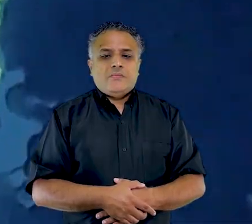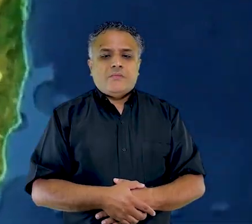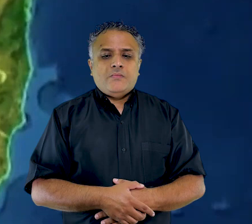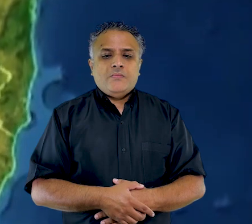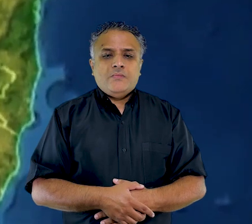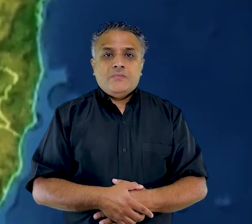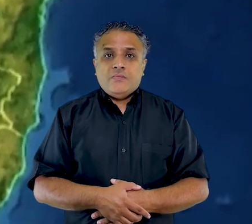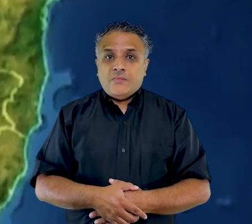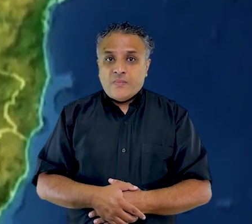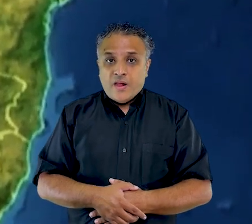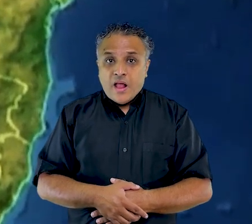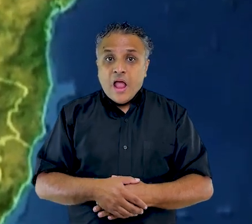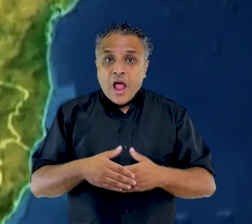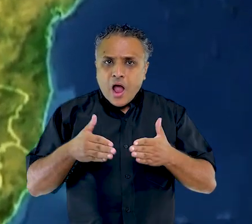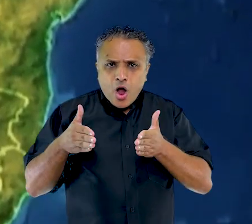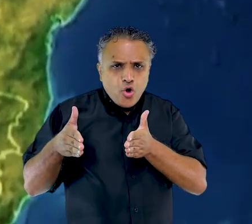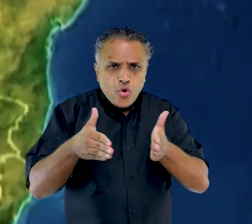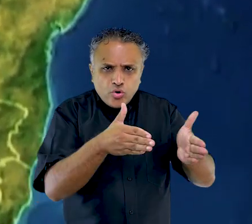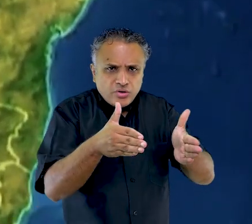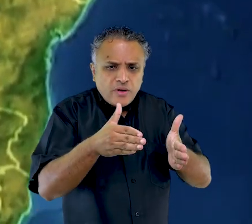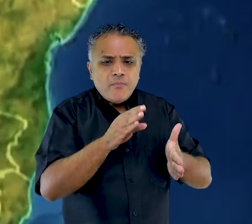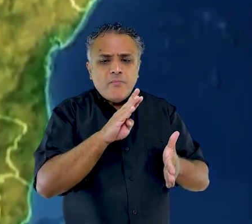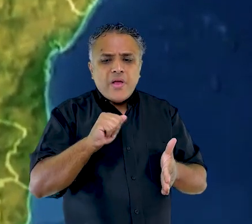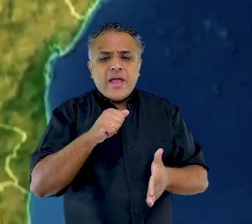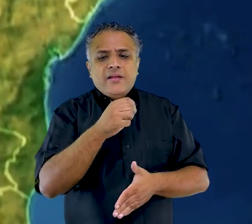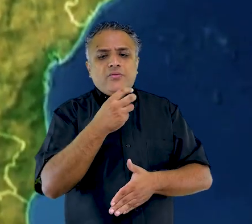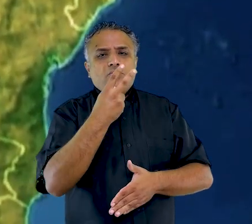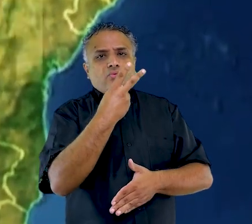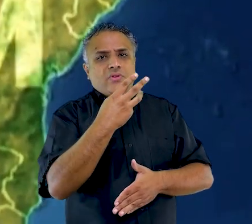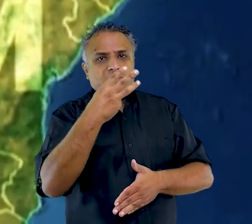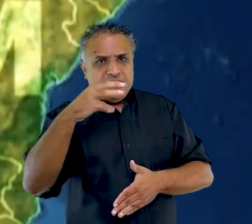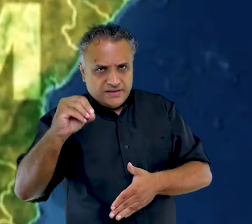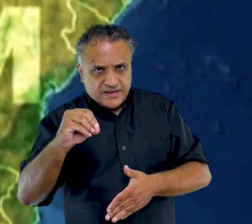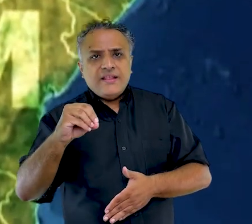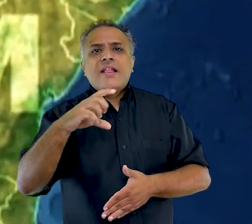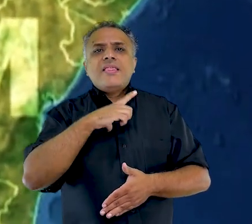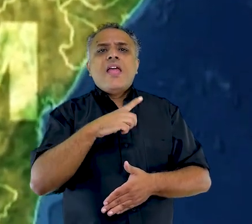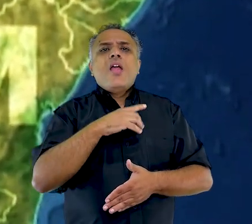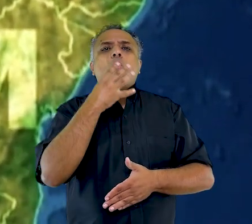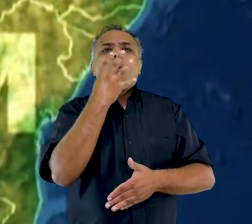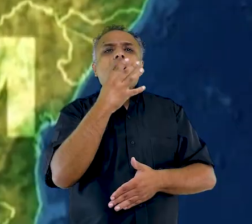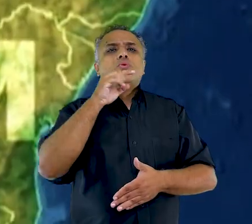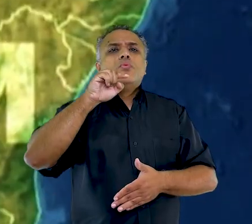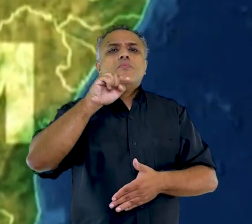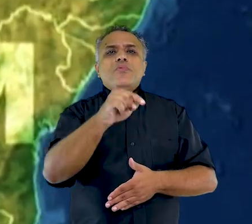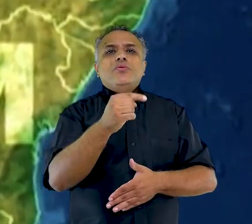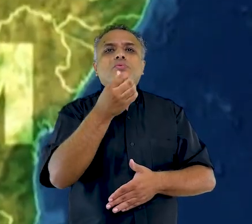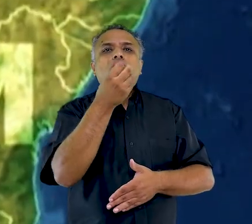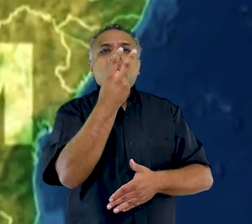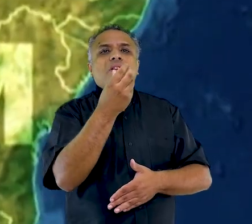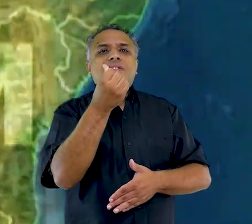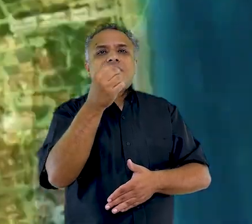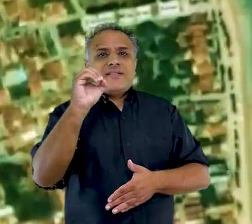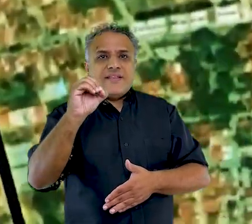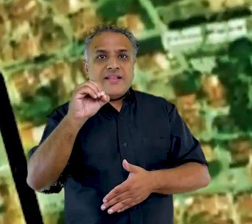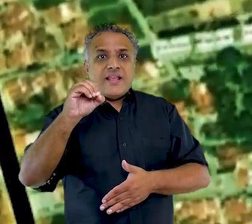A rodovia Transamazônica BR-230 tem 4.260 quilômetros de extensão e liga as